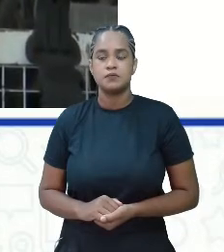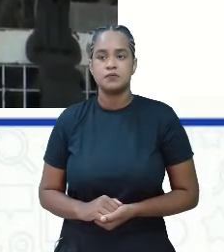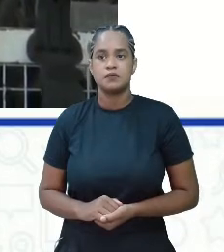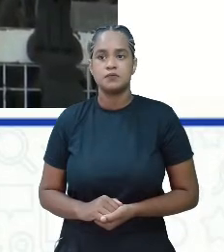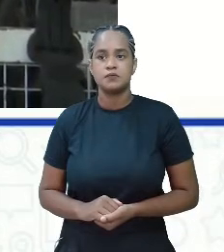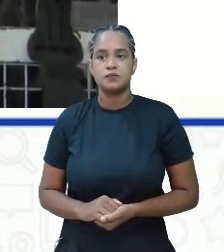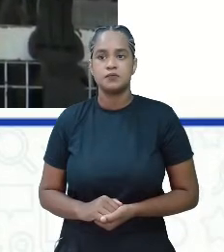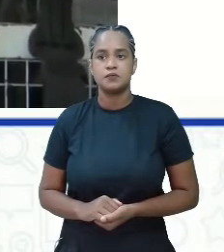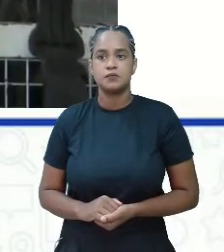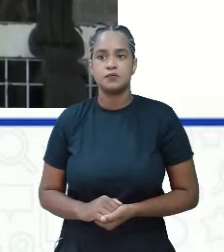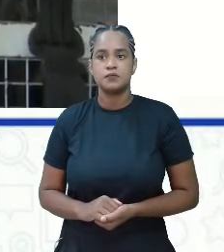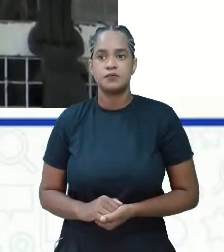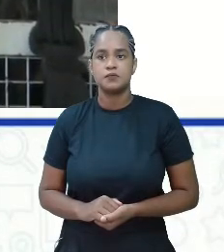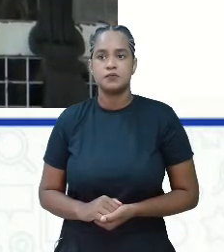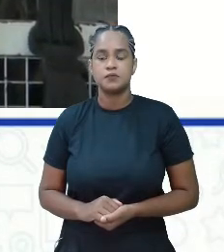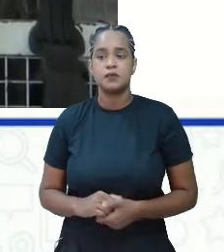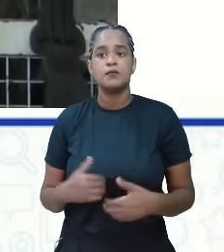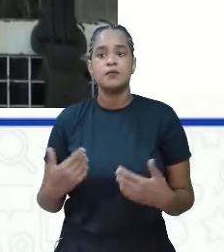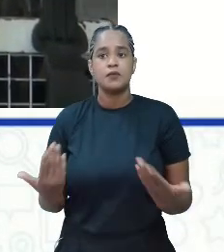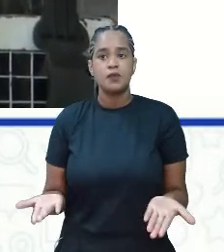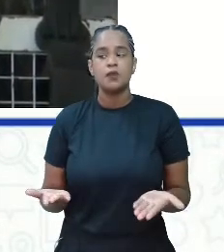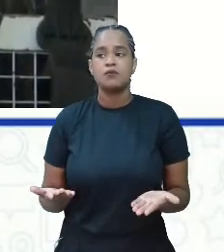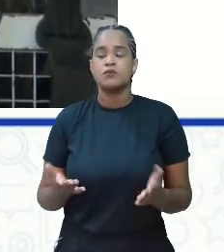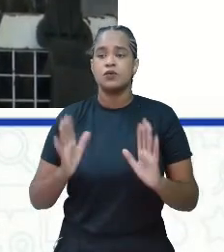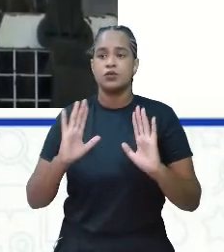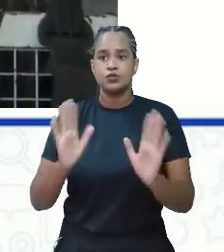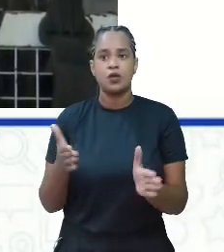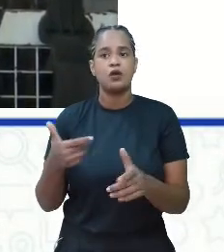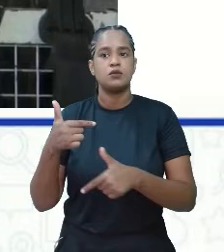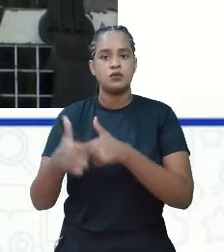E sou luthier há quase 40 anos, né?